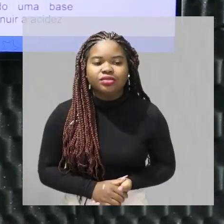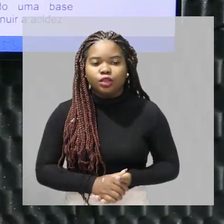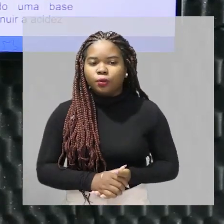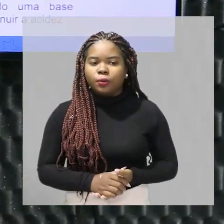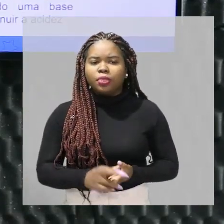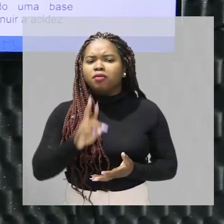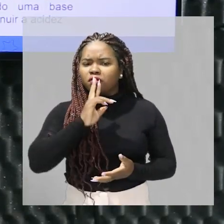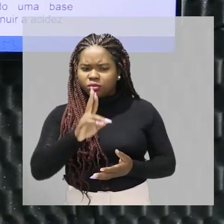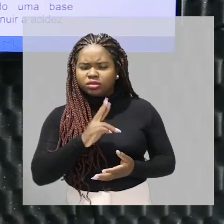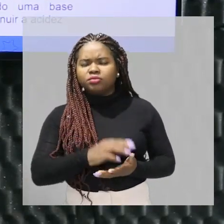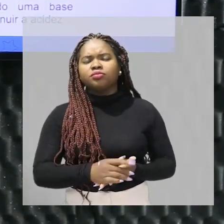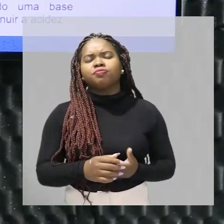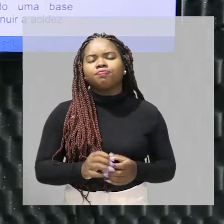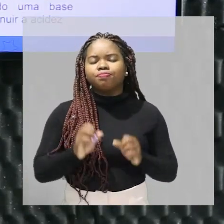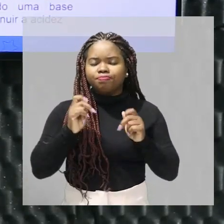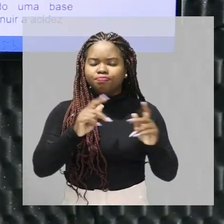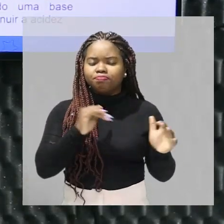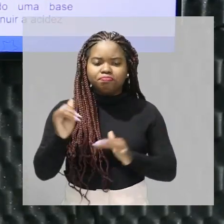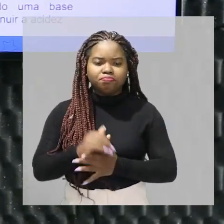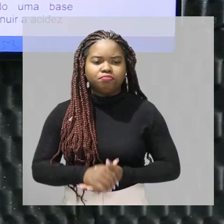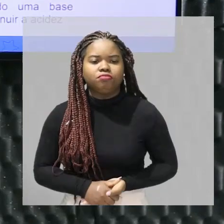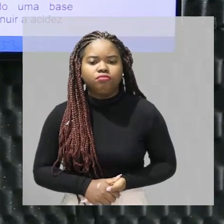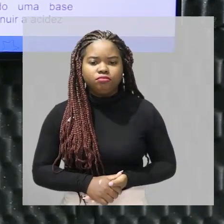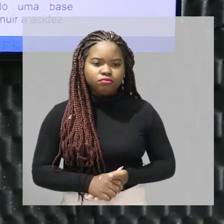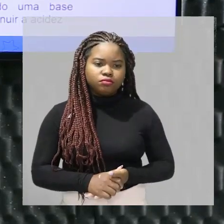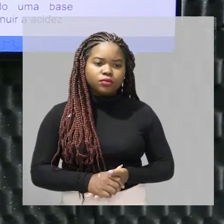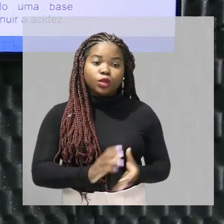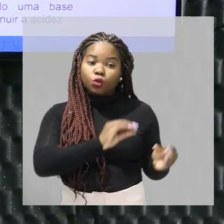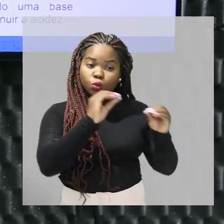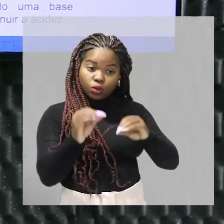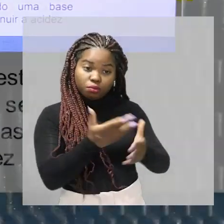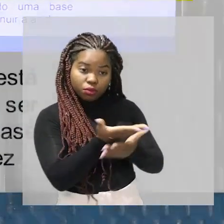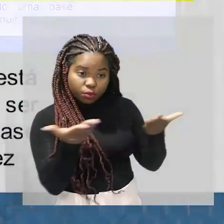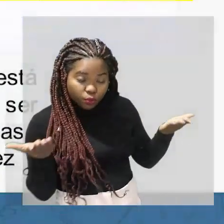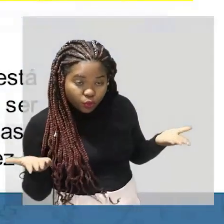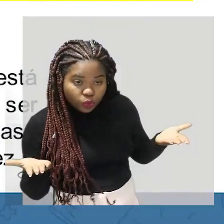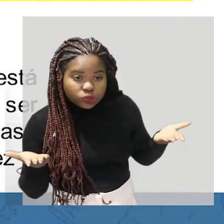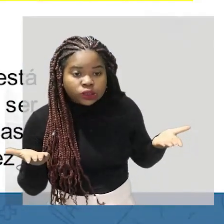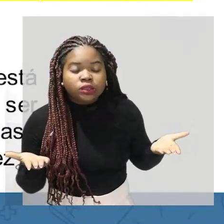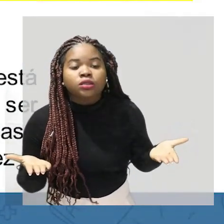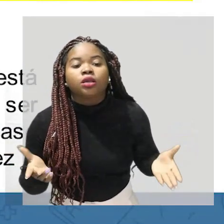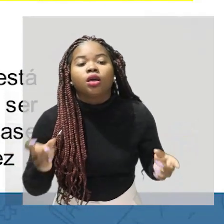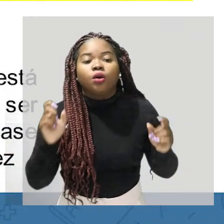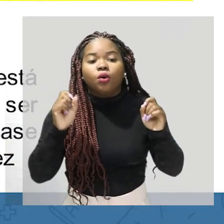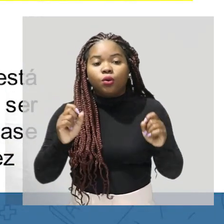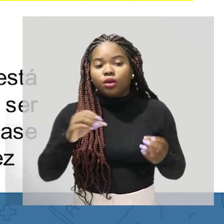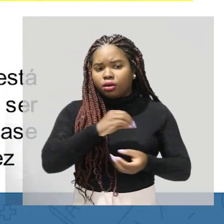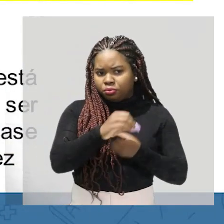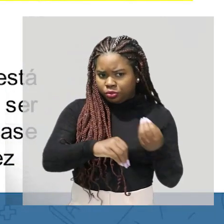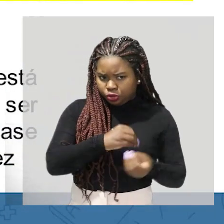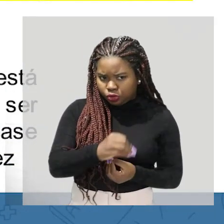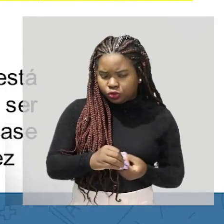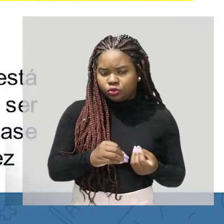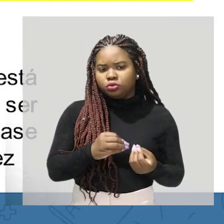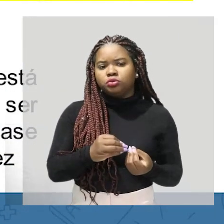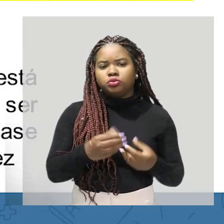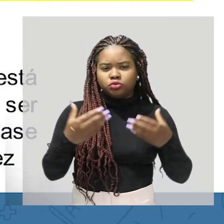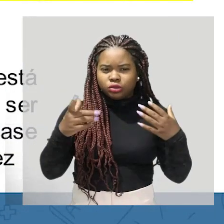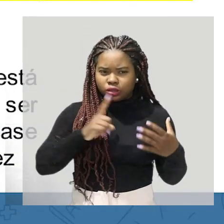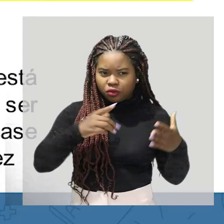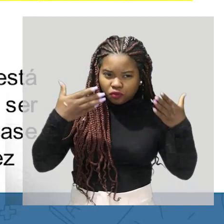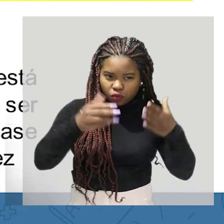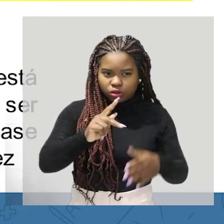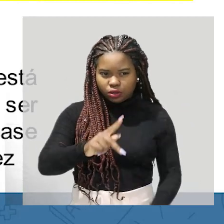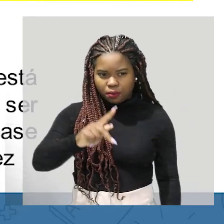resolução. Eu destaquei, turminha, né, a solução de referência, né, que vai